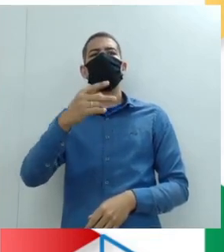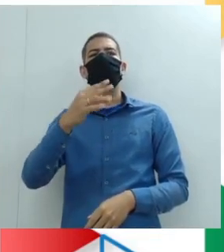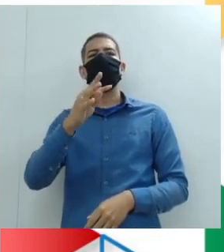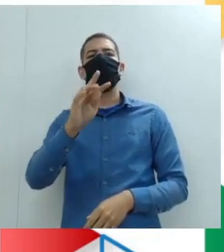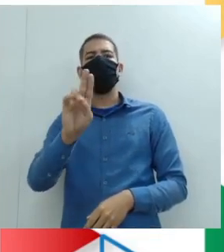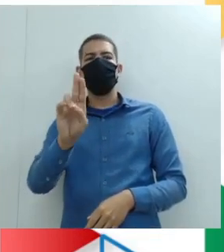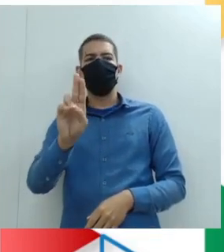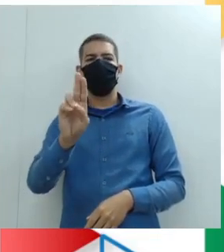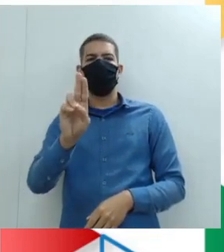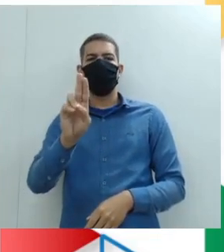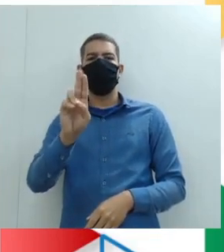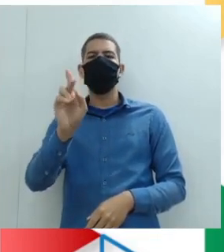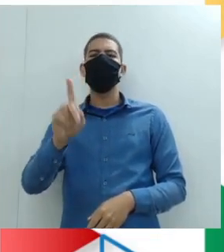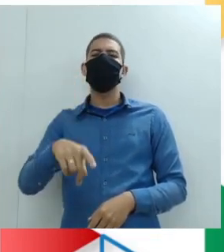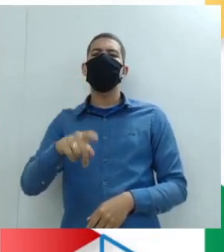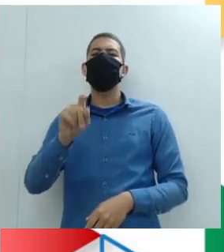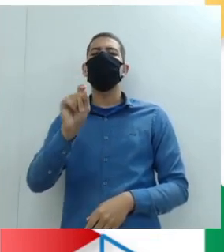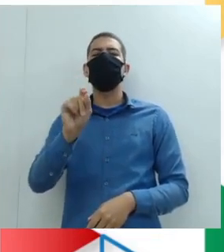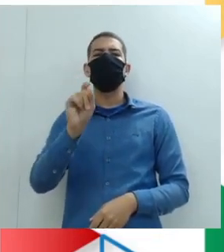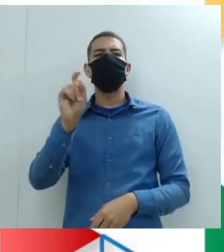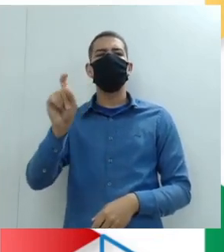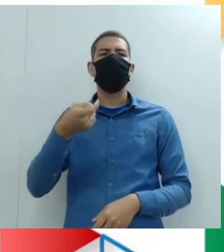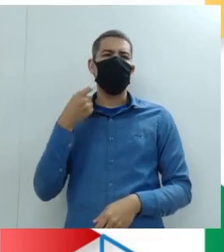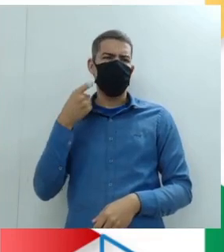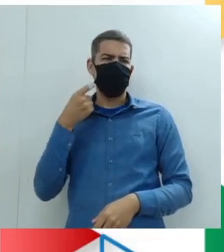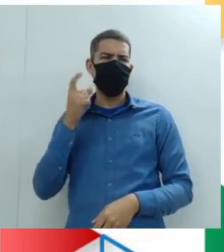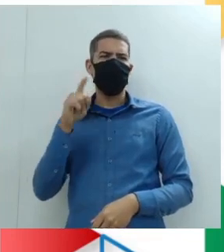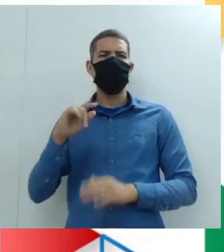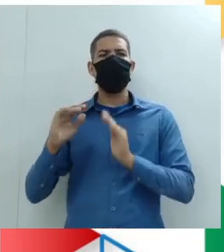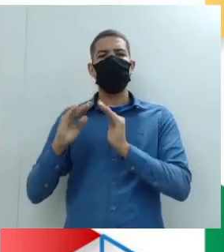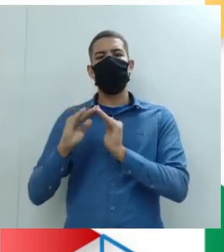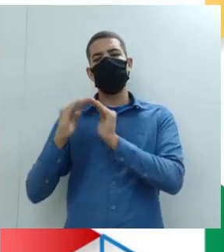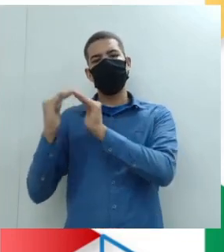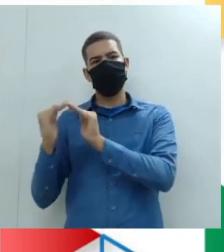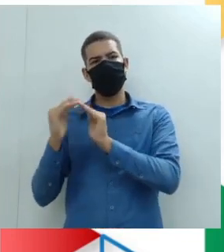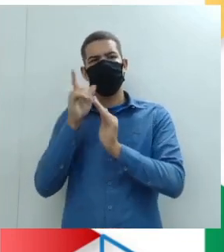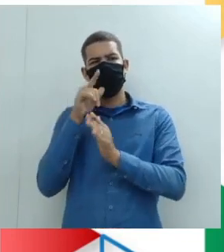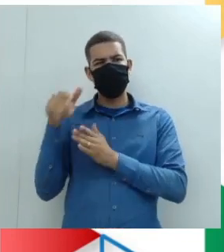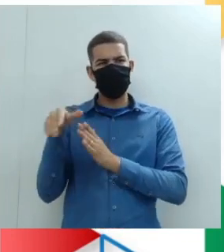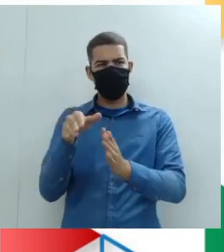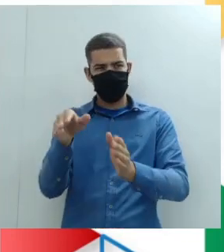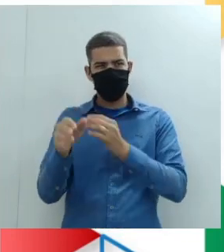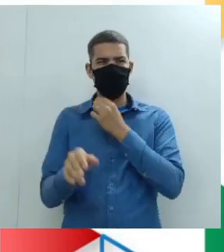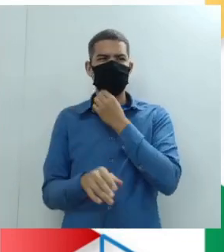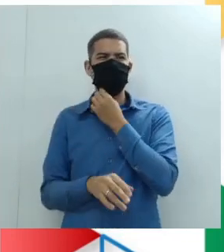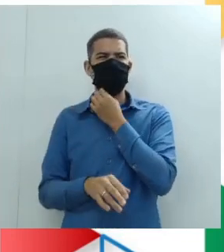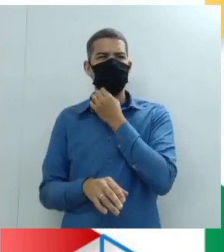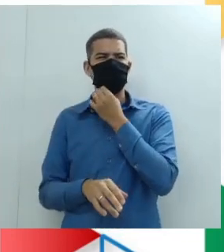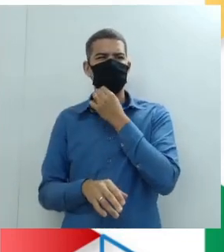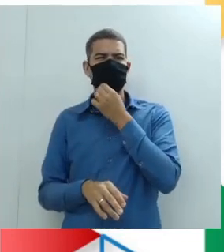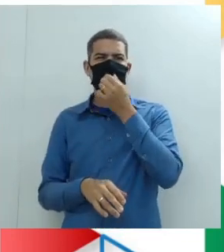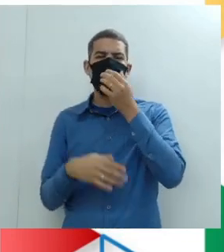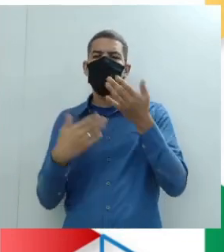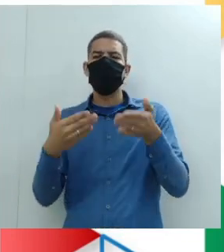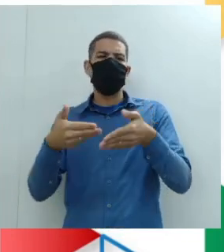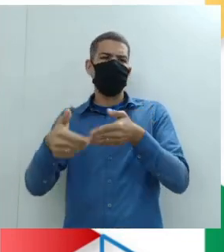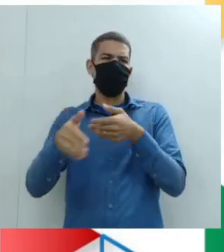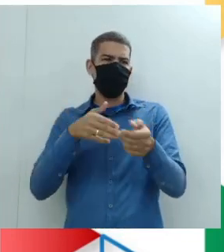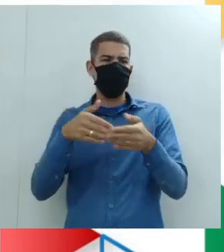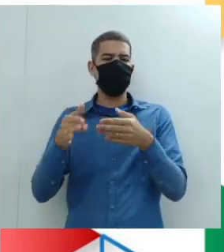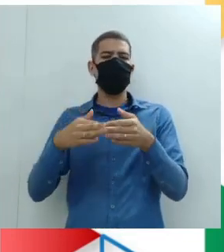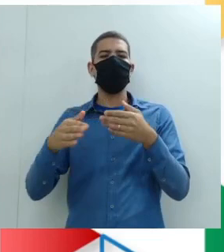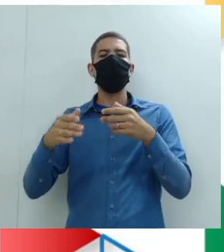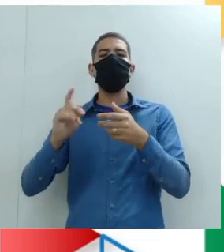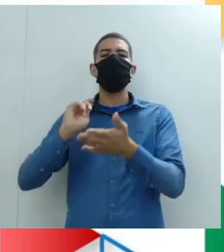IPTU. É um tributo por estarem localizados às margens do Rio Nilo aí, ou qualquer espaço da terra nós